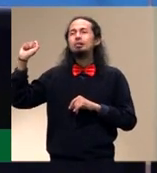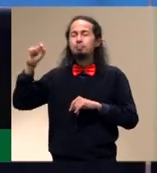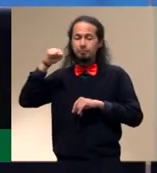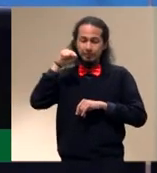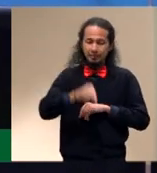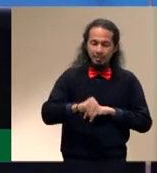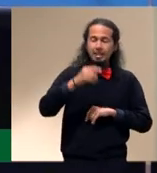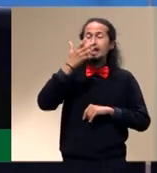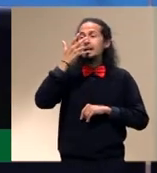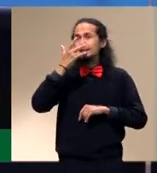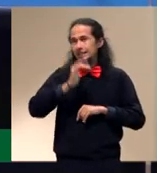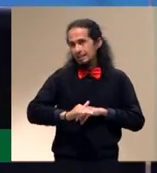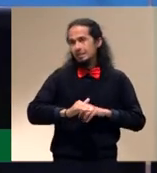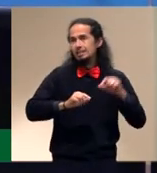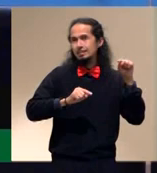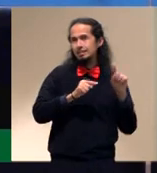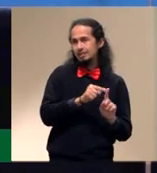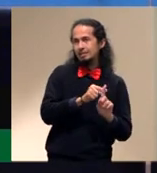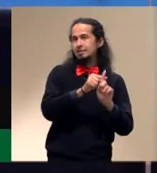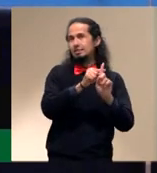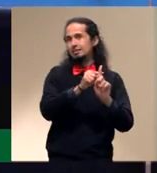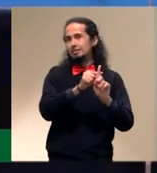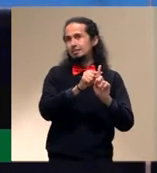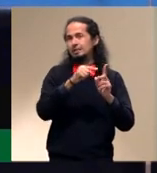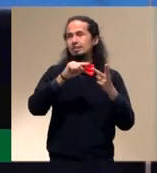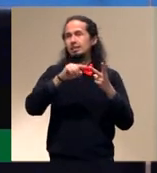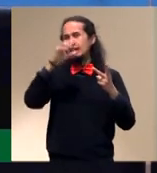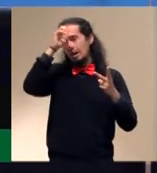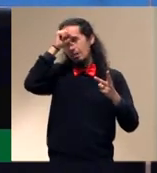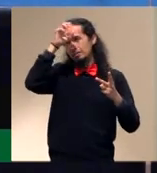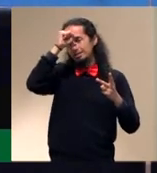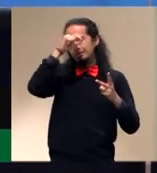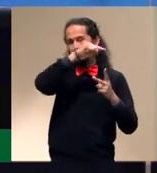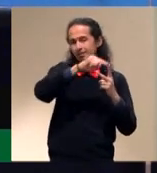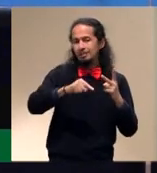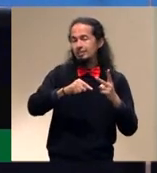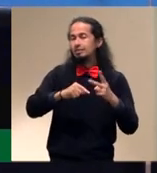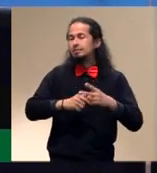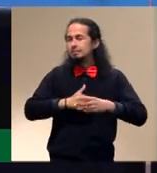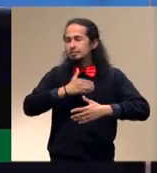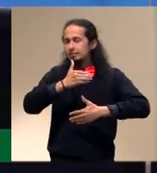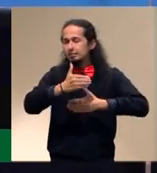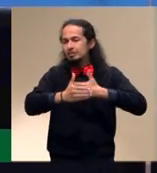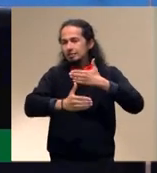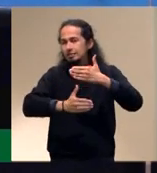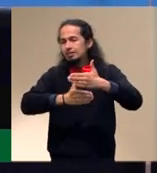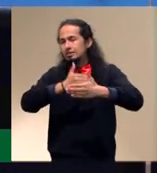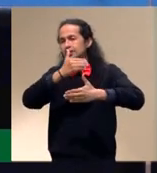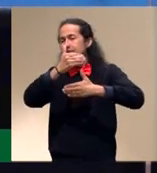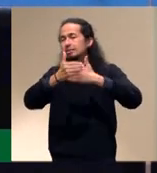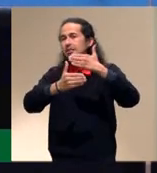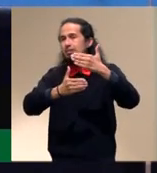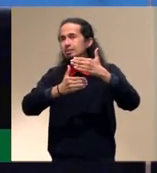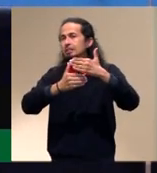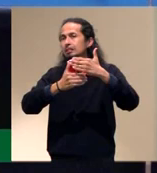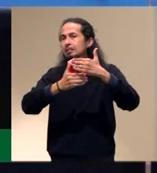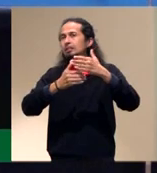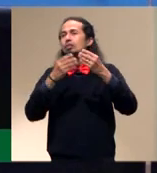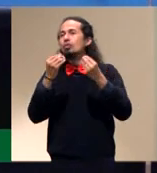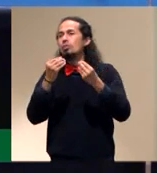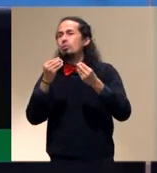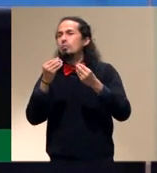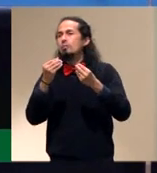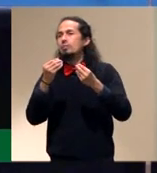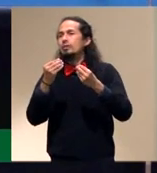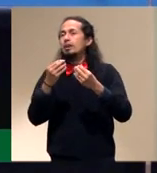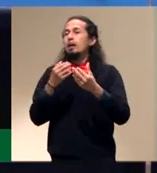desenvolvimento e a aprendizagem elas se efetivam a partir das